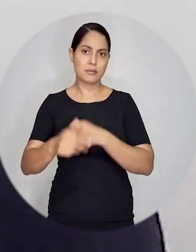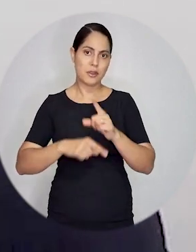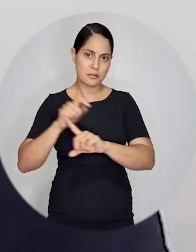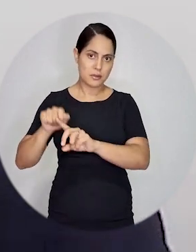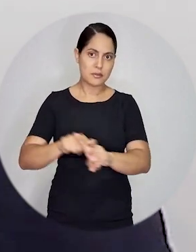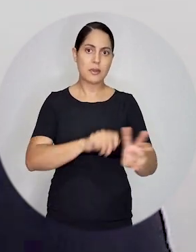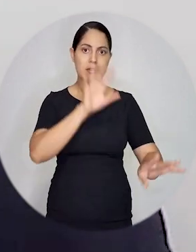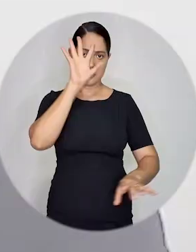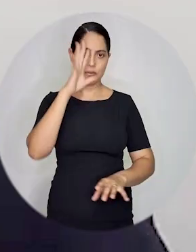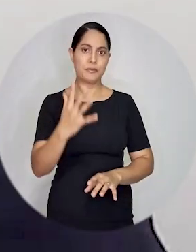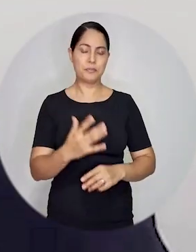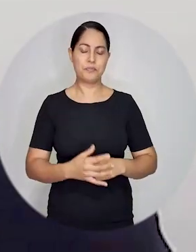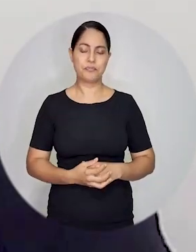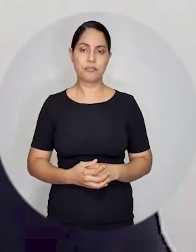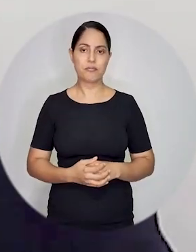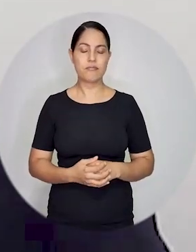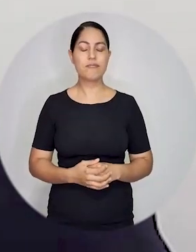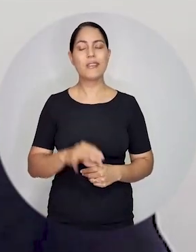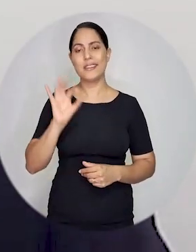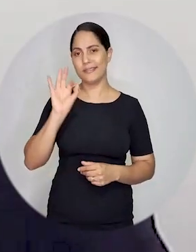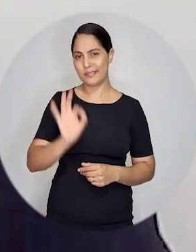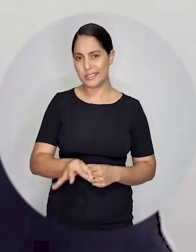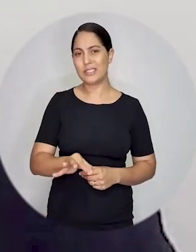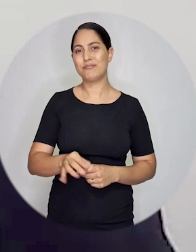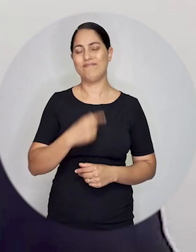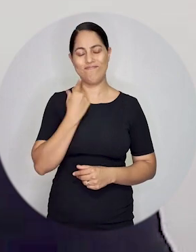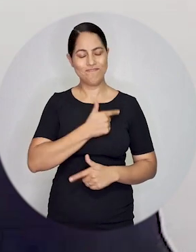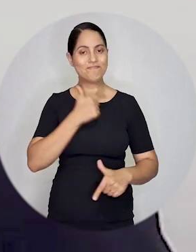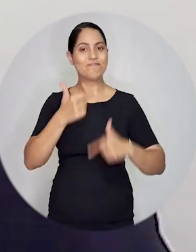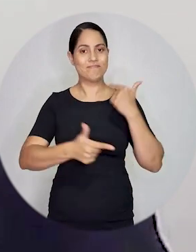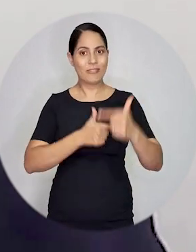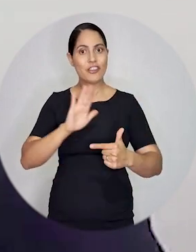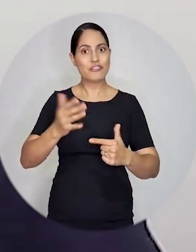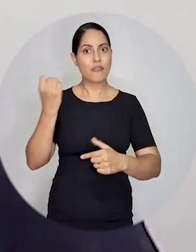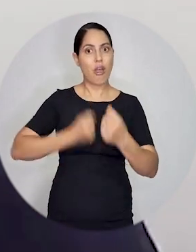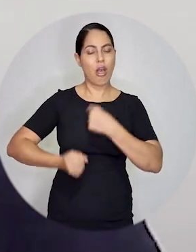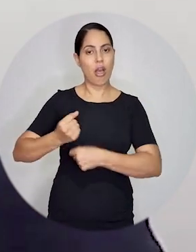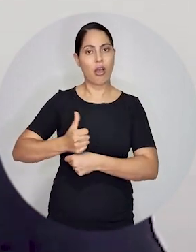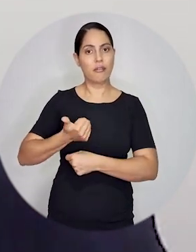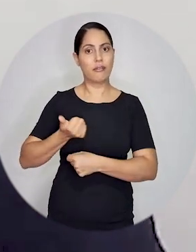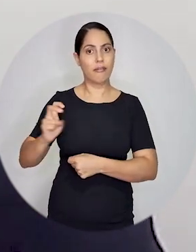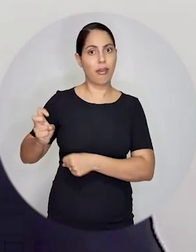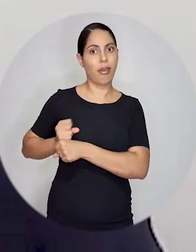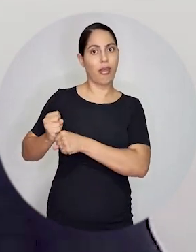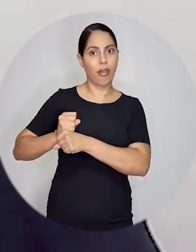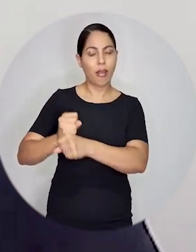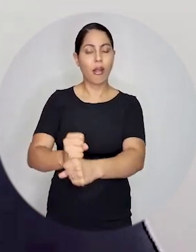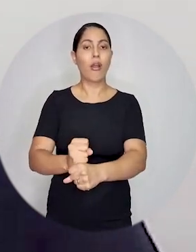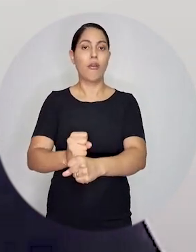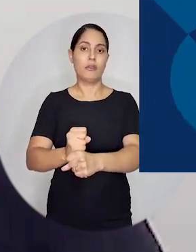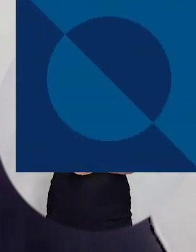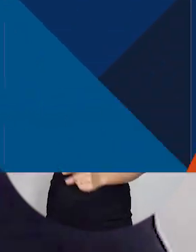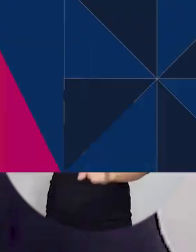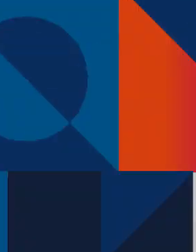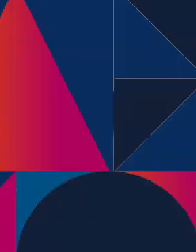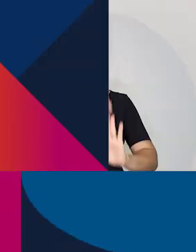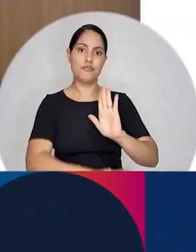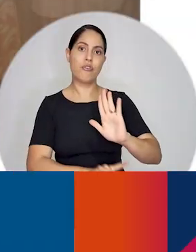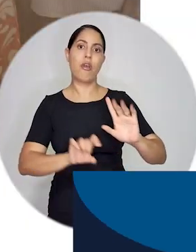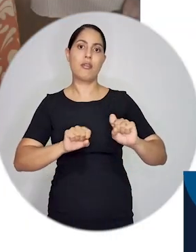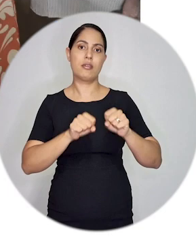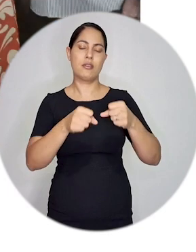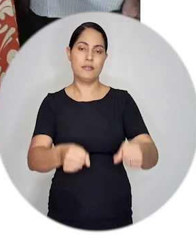tomar nos próximos meses. De fato, a gente tem um trabalho já iniciado há 15 anos na perspectiva da defesa de